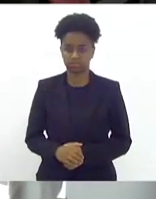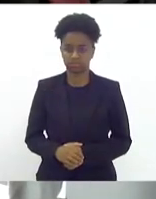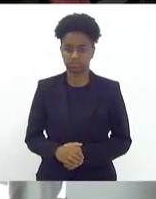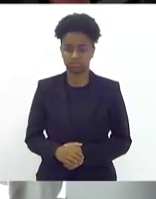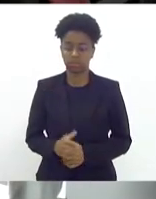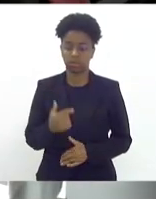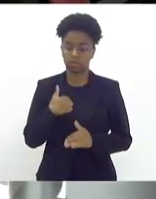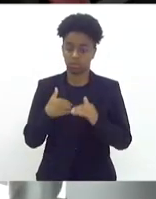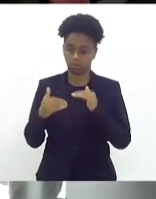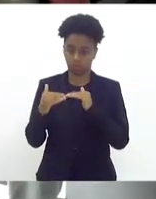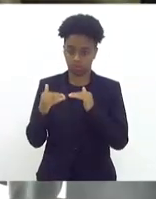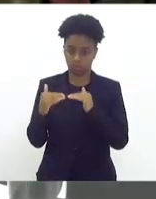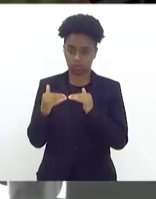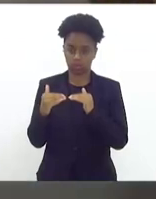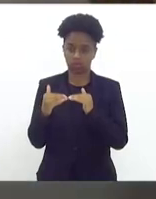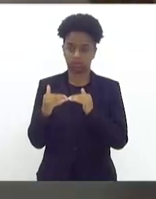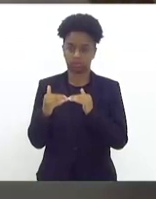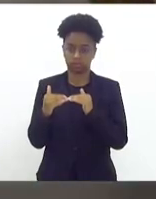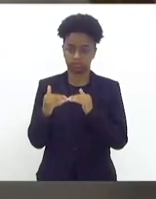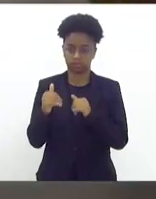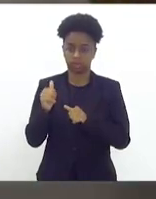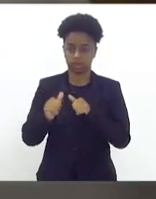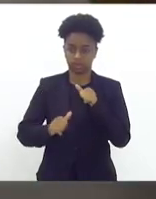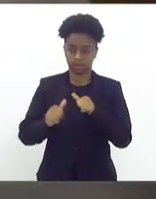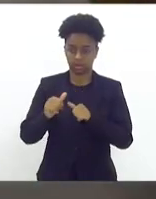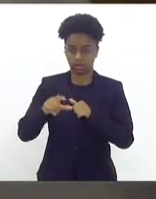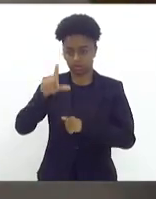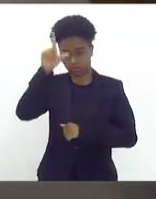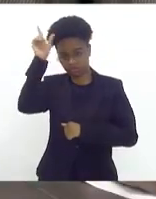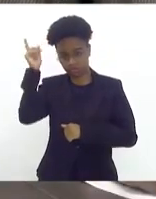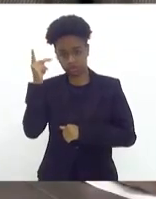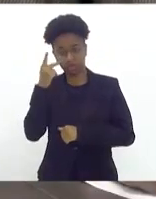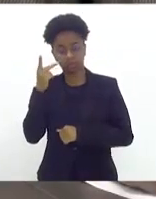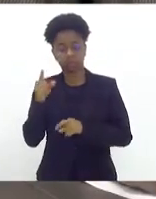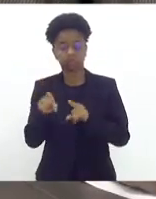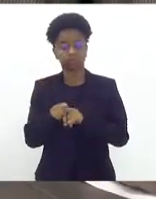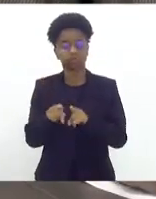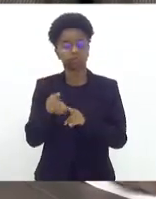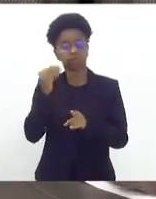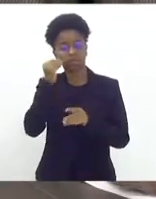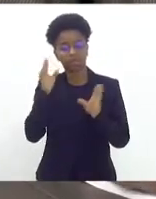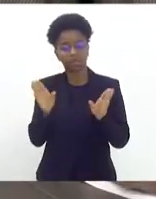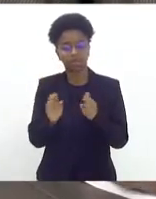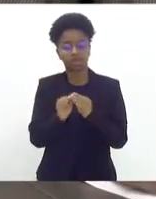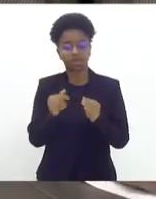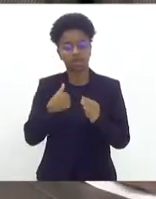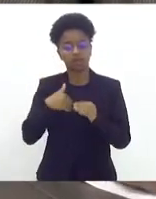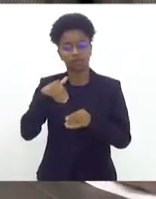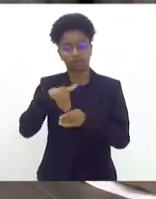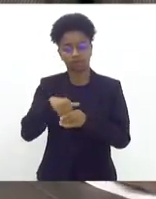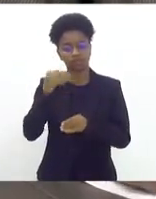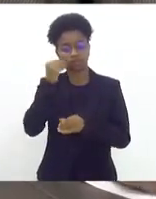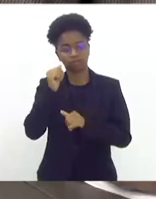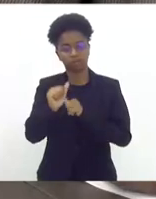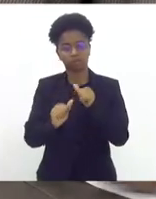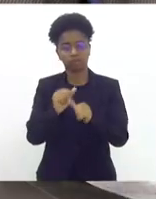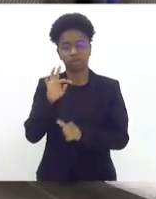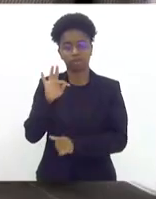Eu concordo com a análise do Luiz Paulo e para simplificar, também voto pela transformação em